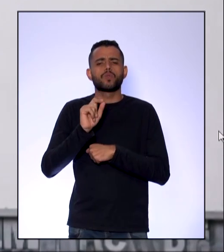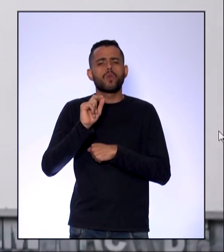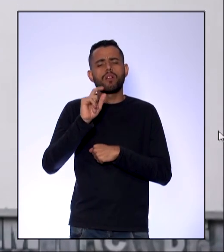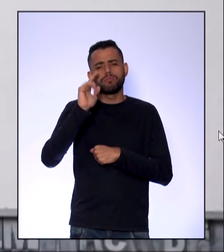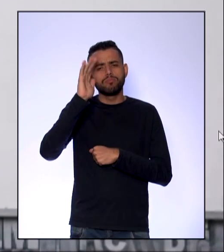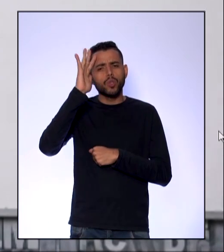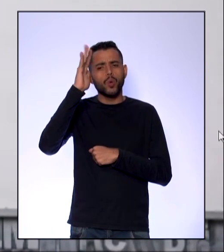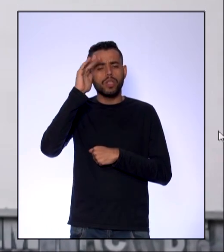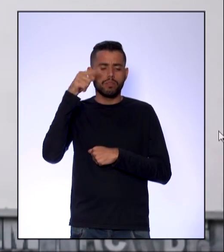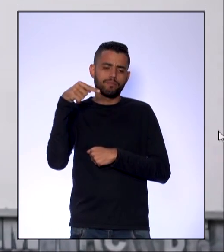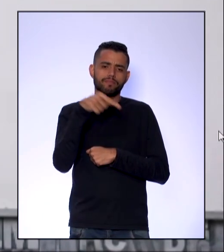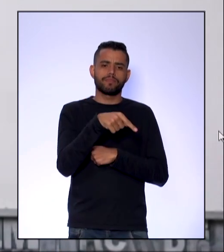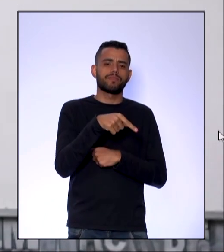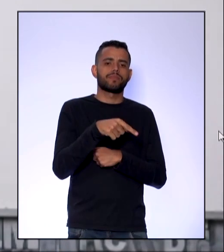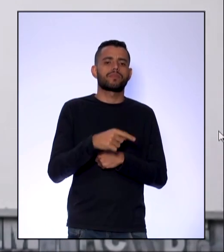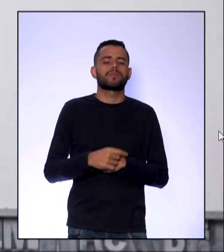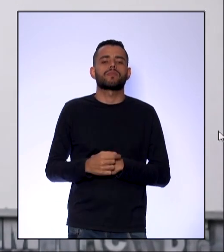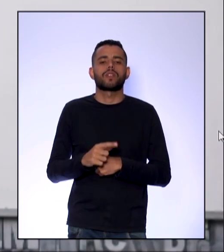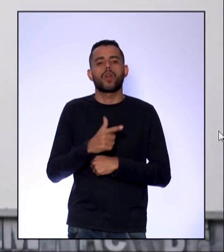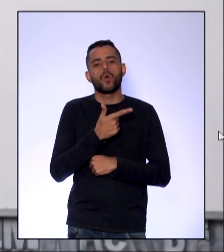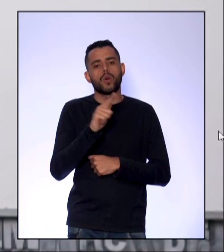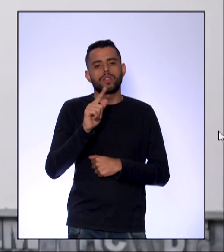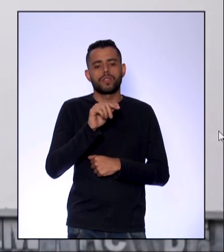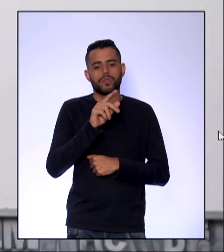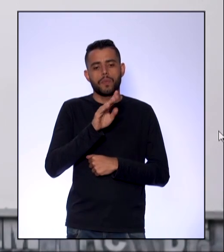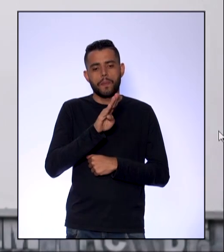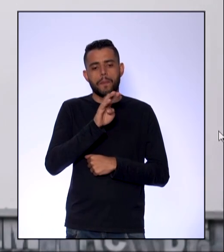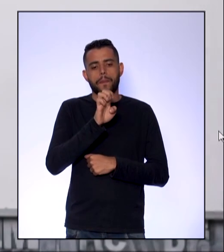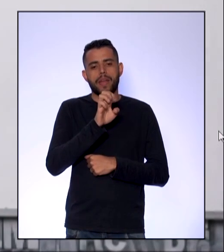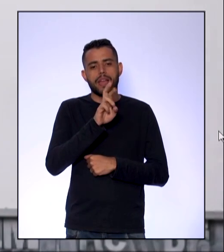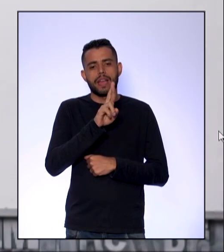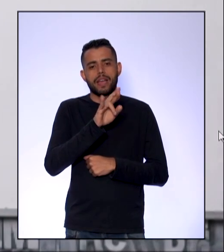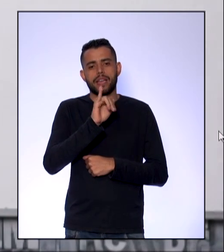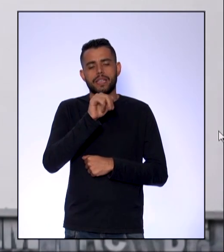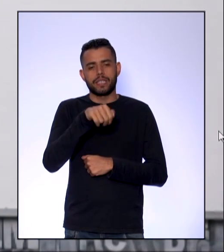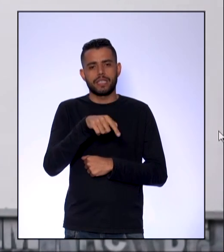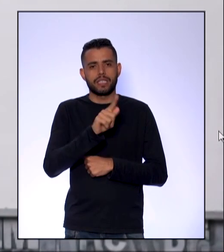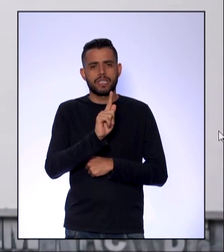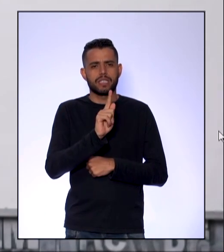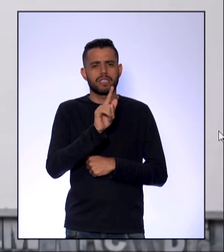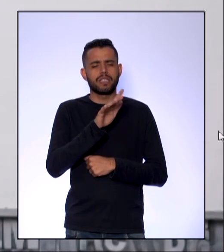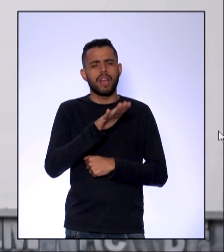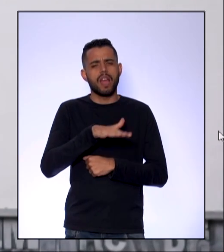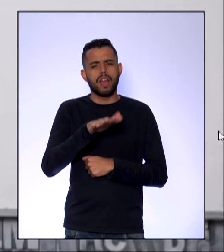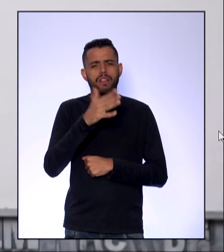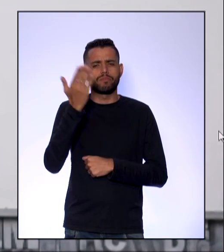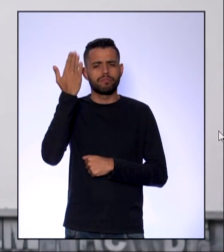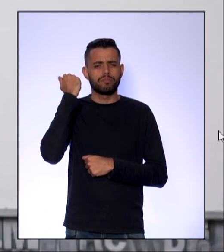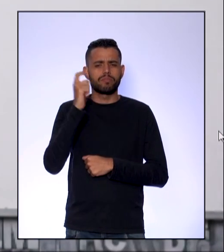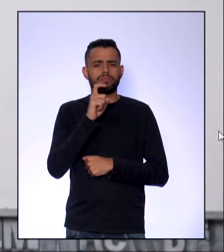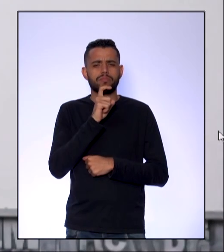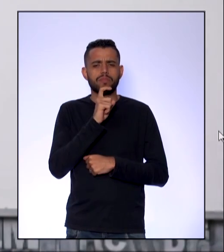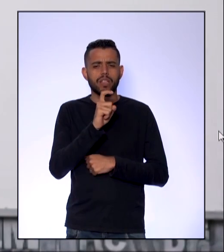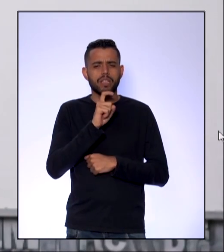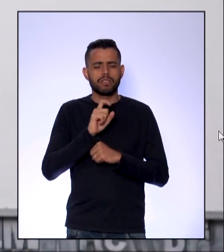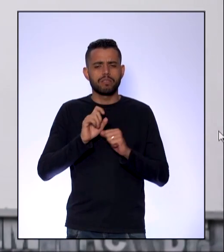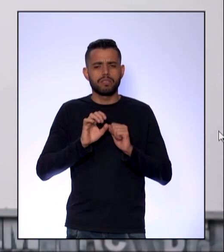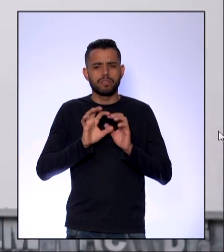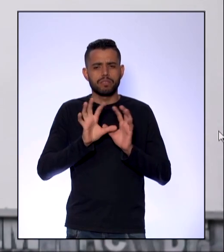teoria? A teoria do Estreito de Bering, tá? Devido à era da glaciação. Então, a